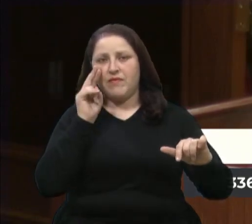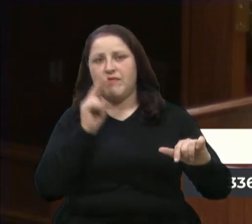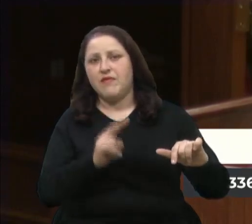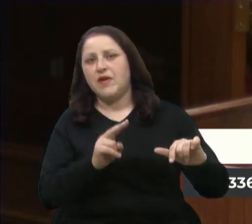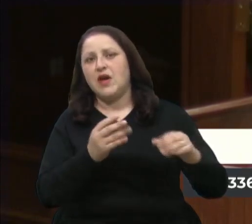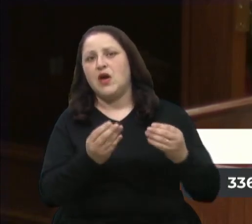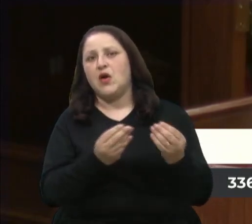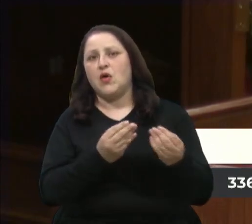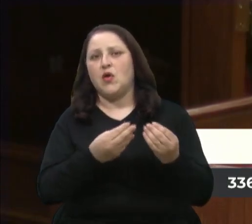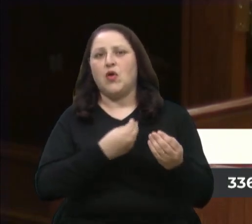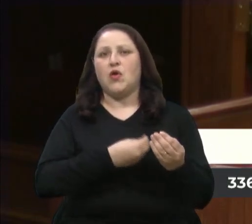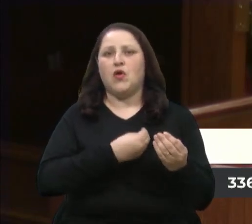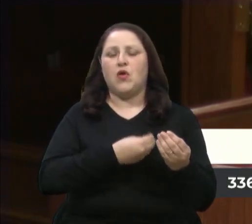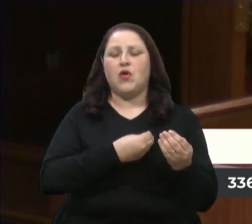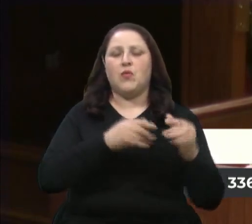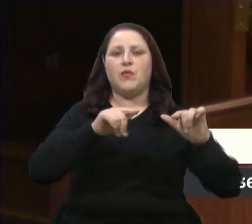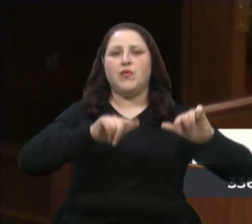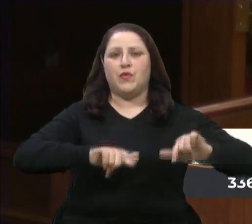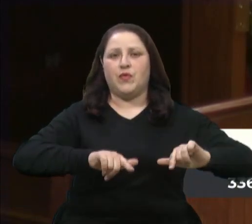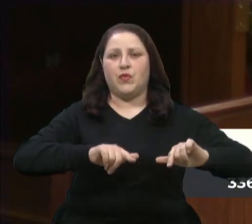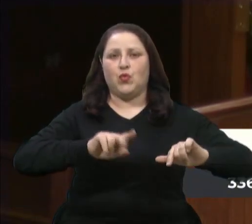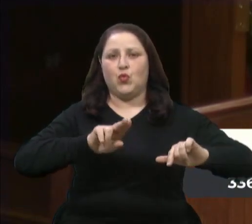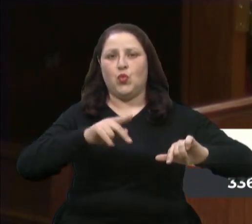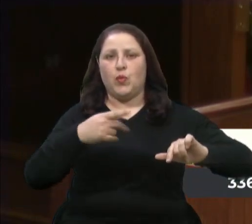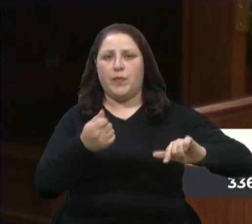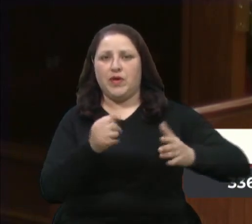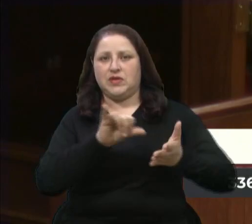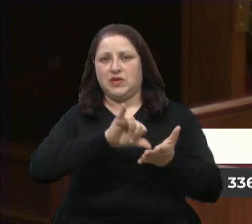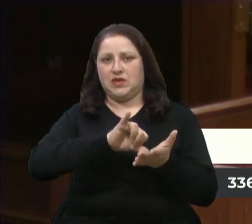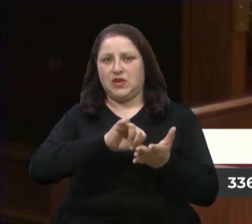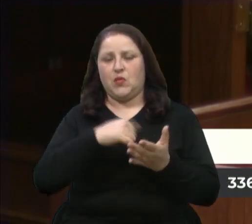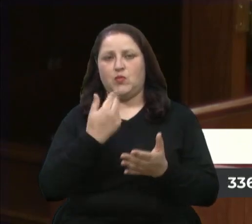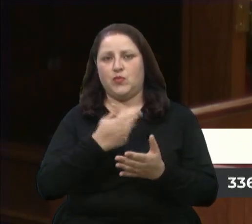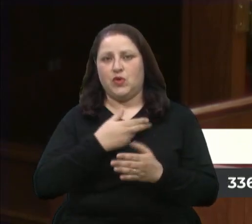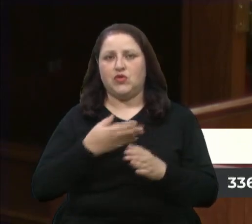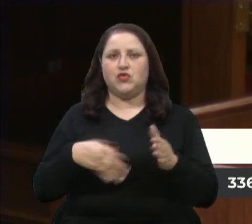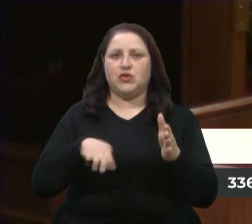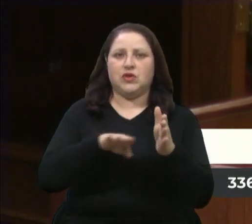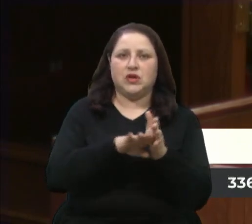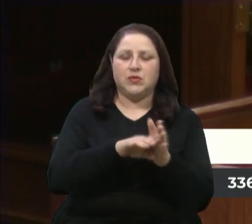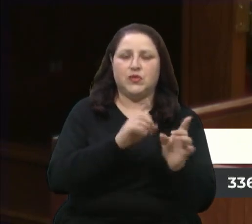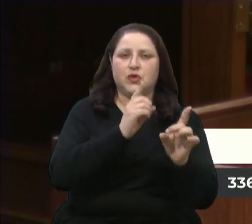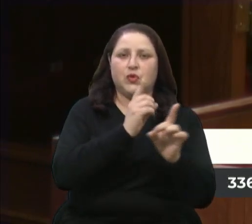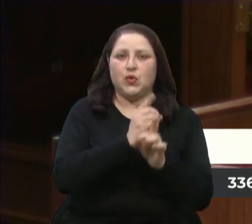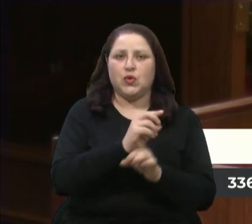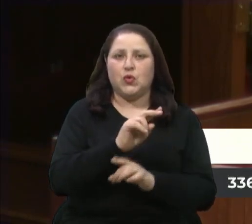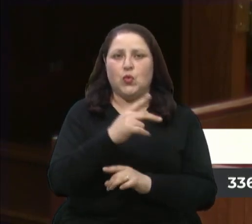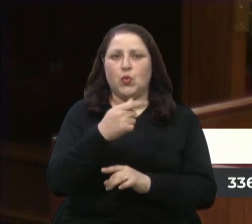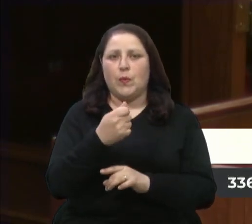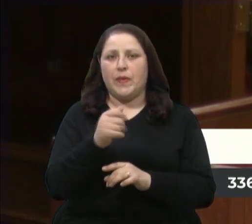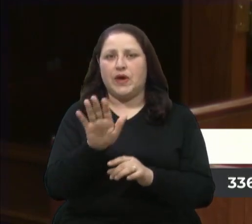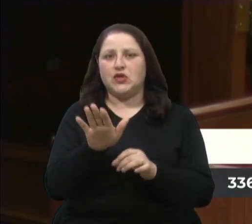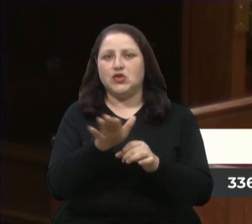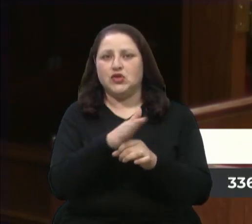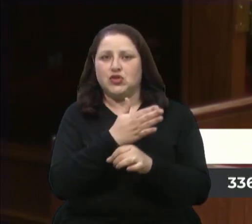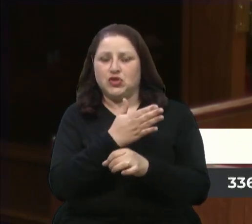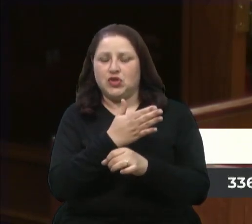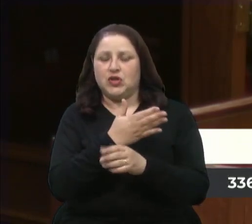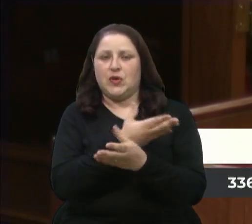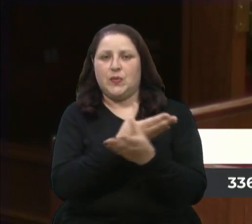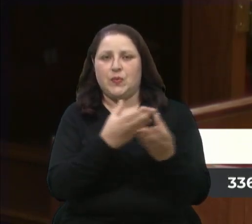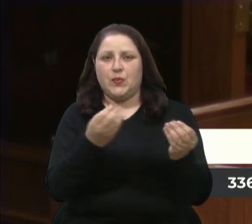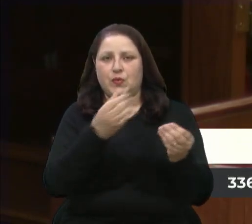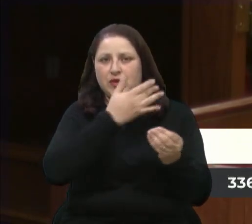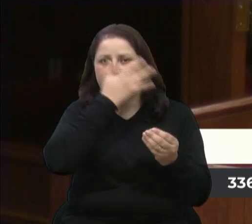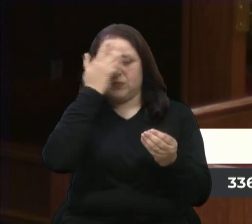estava a UPA Central. A UPA Central, nós encontramos ali uma UPA cheia, uma UPA com